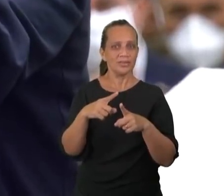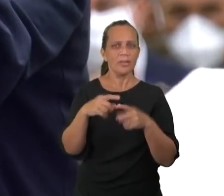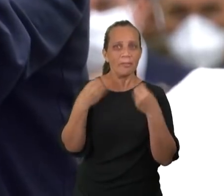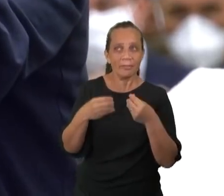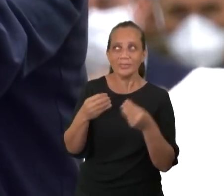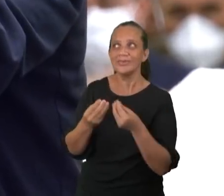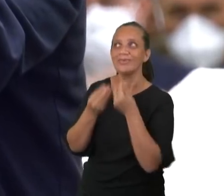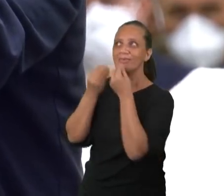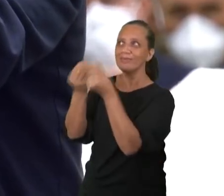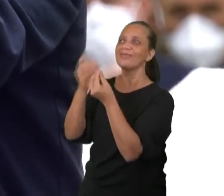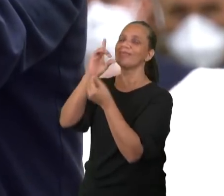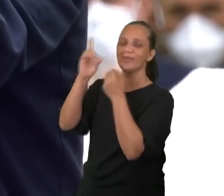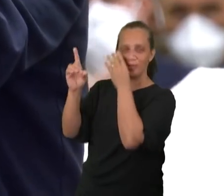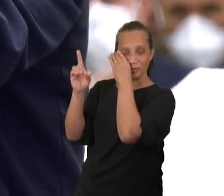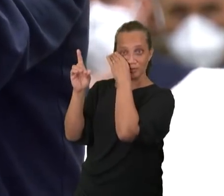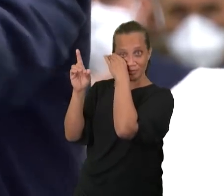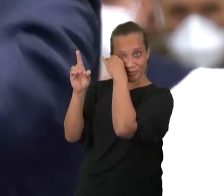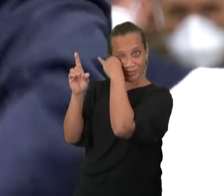Deus.